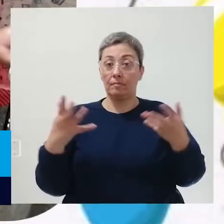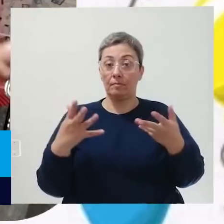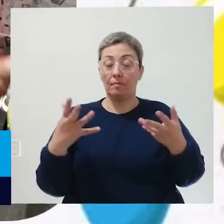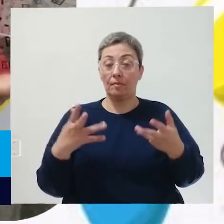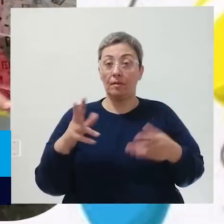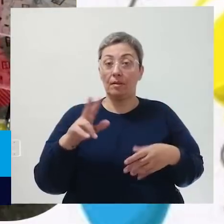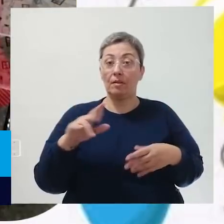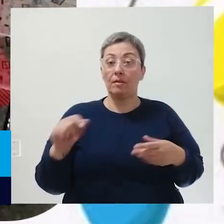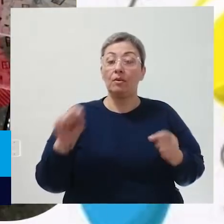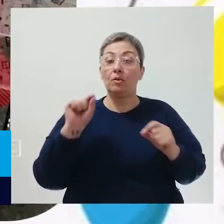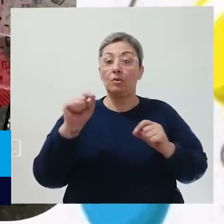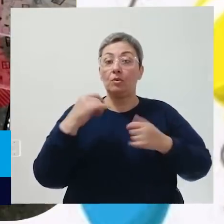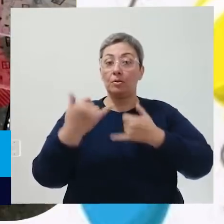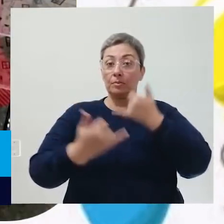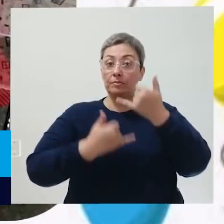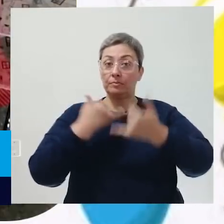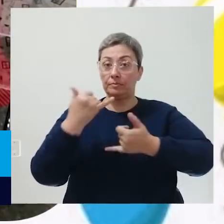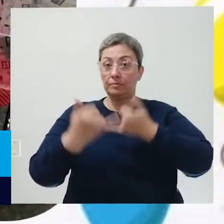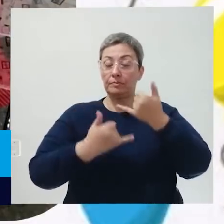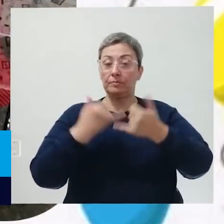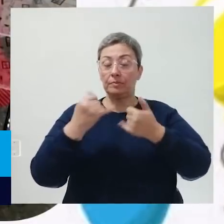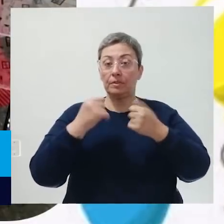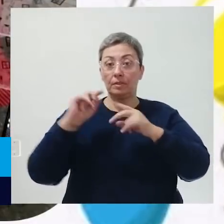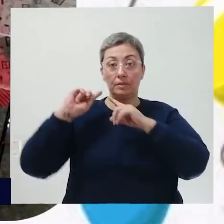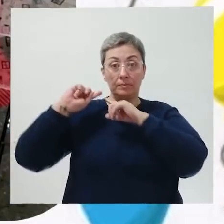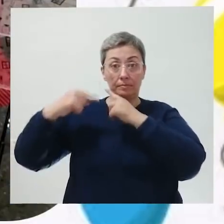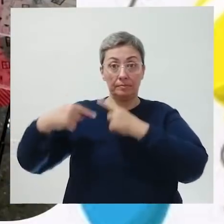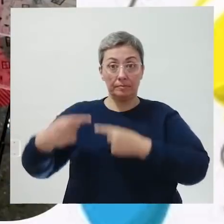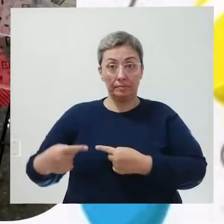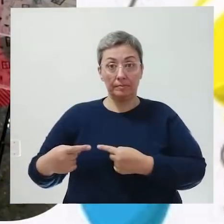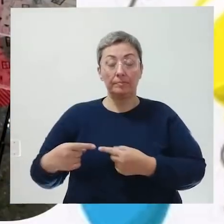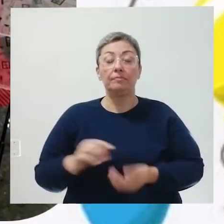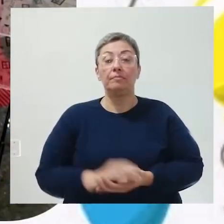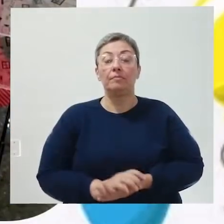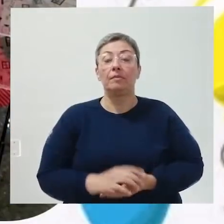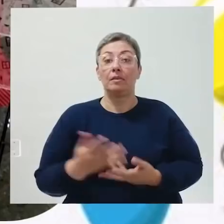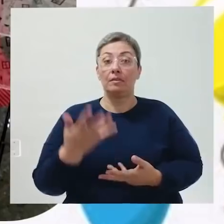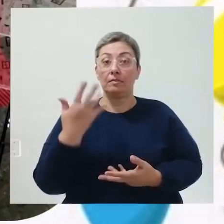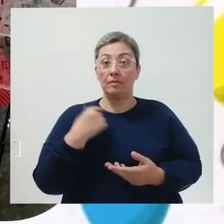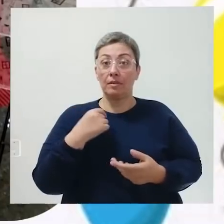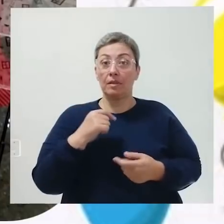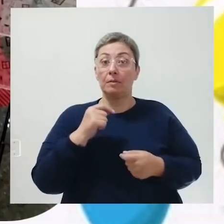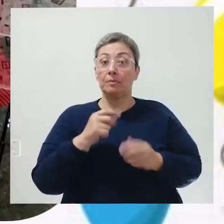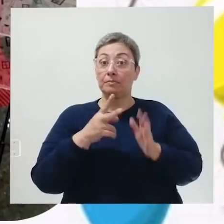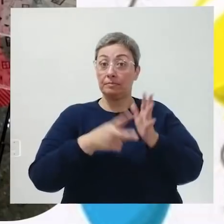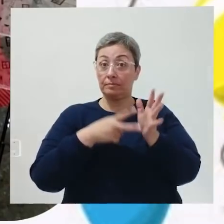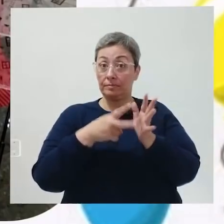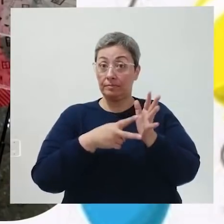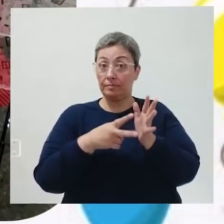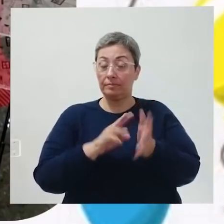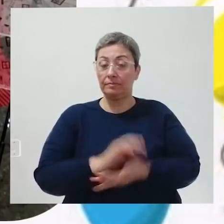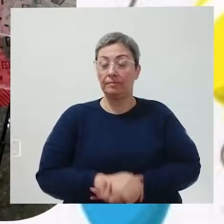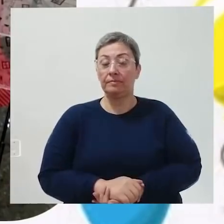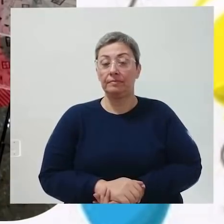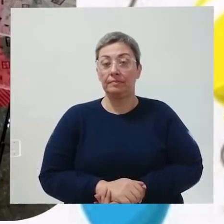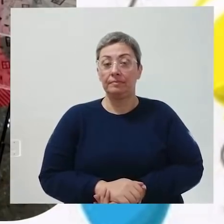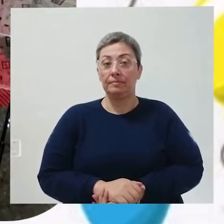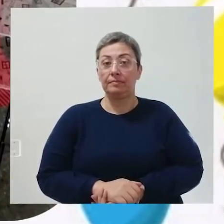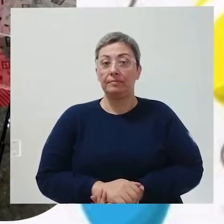Hoje nós vamos de brincadeiras tradicionais. Vamos pegar esse trem?